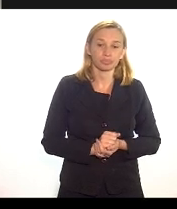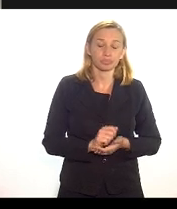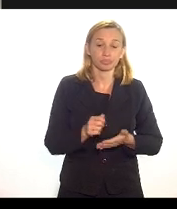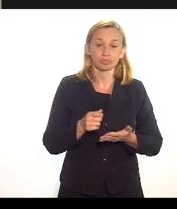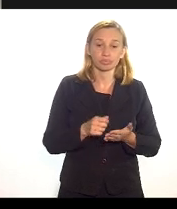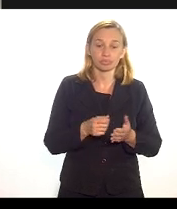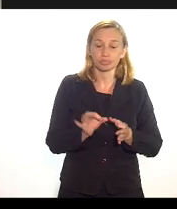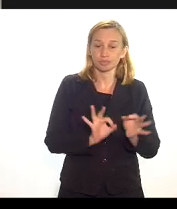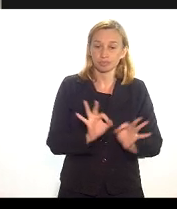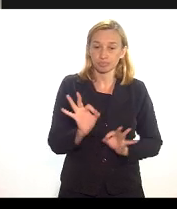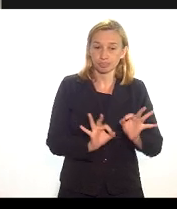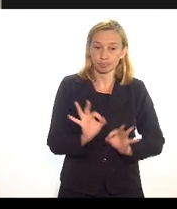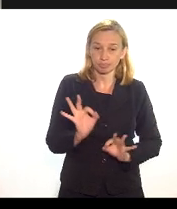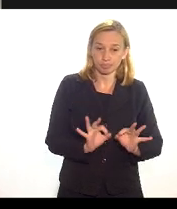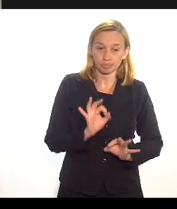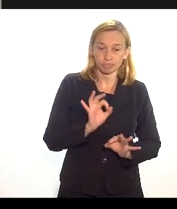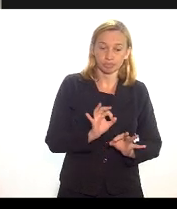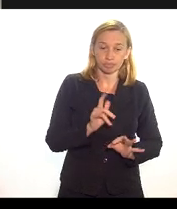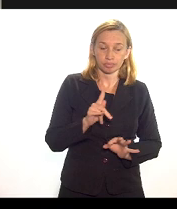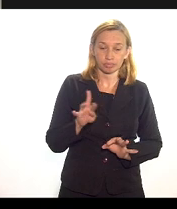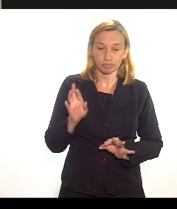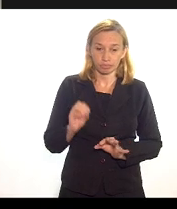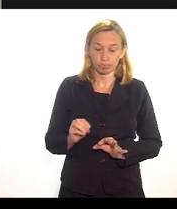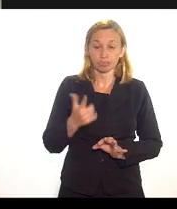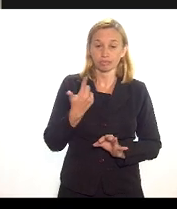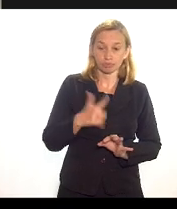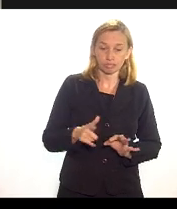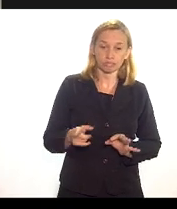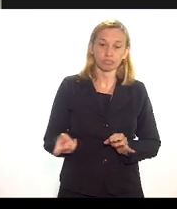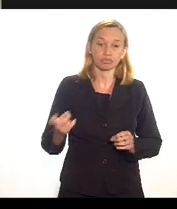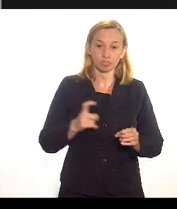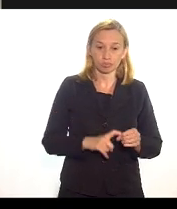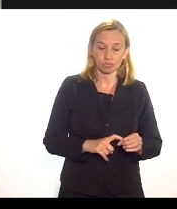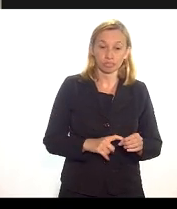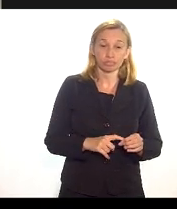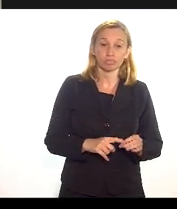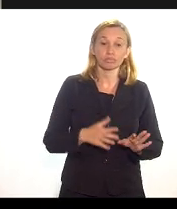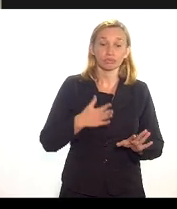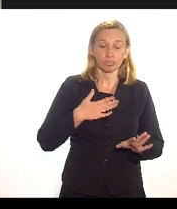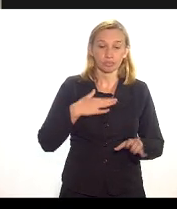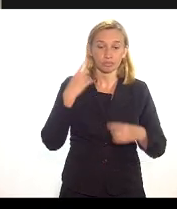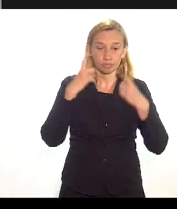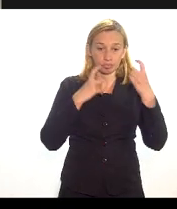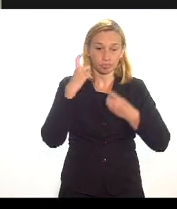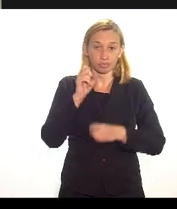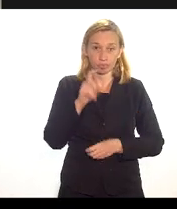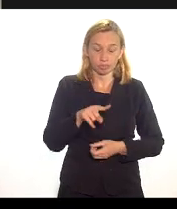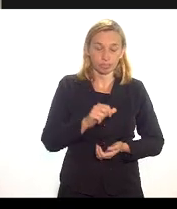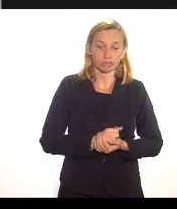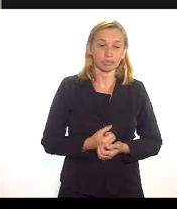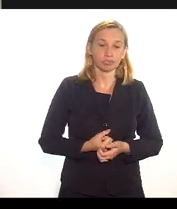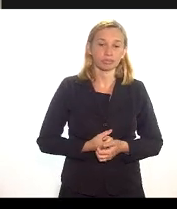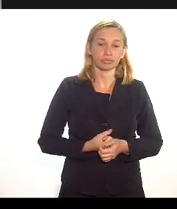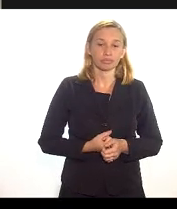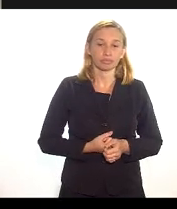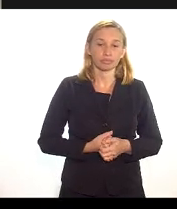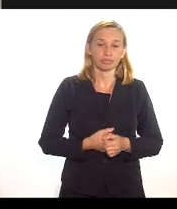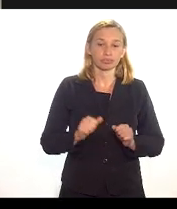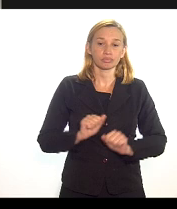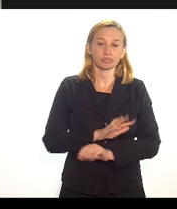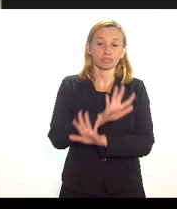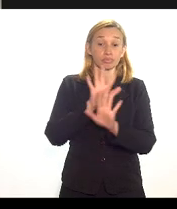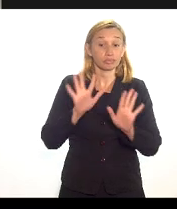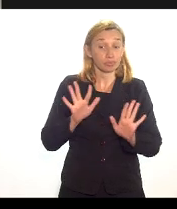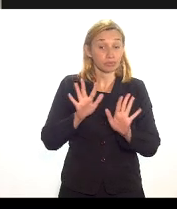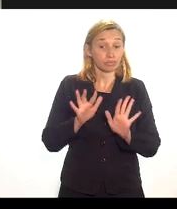problema, mas aqui, de novo, o que me preocupa é a transparência